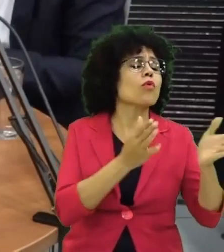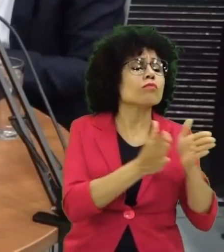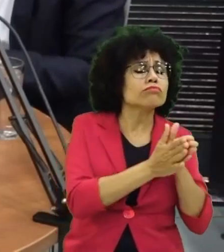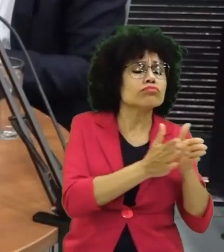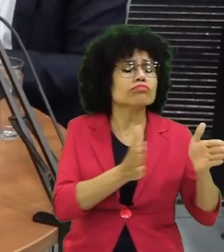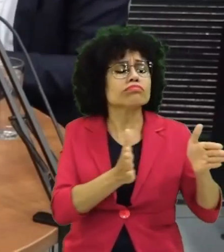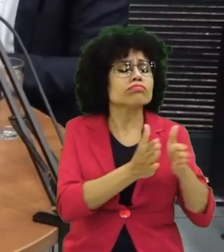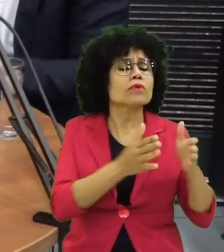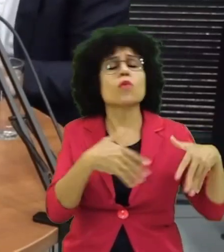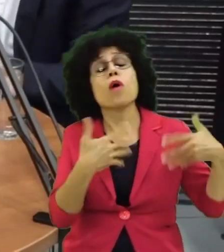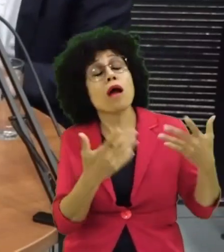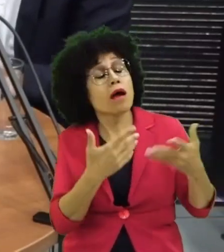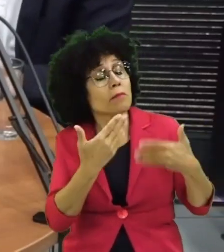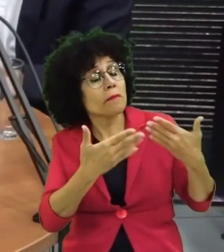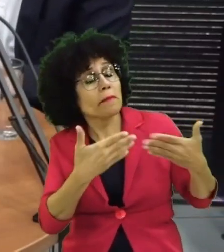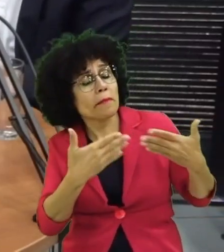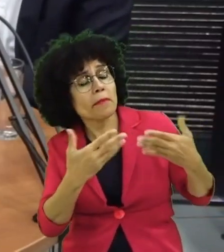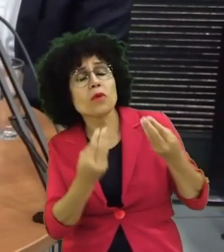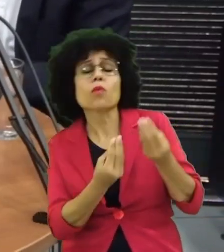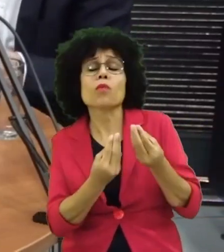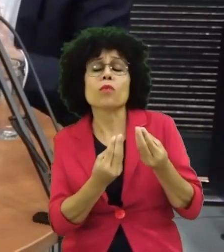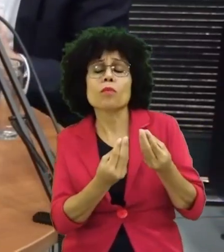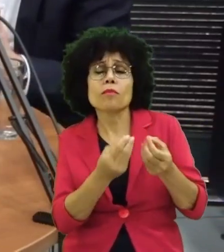curto, médio e longo prazo. Como que nós podemos